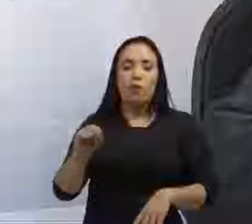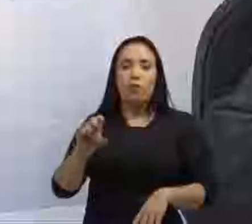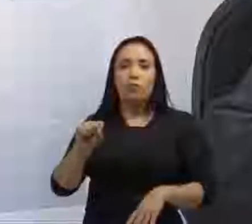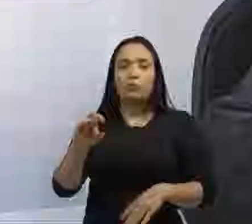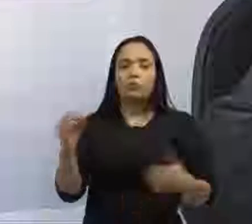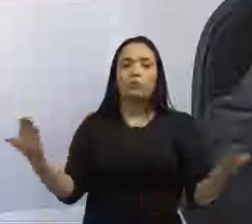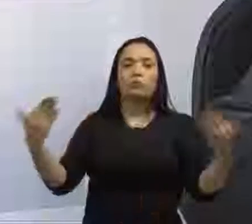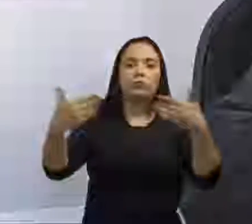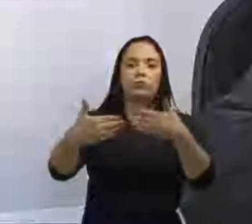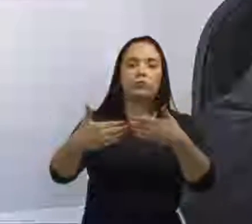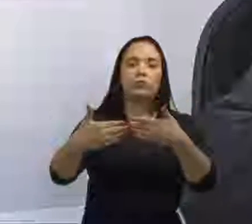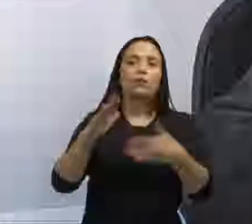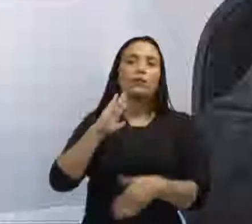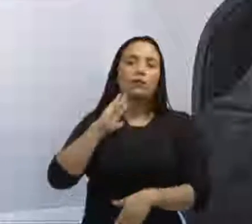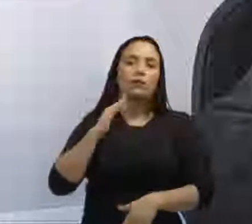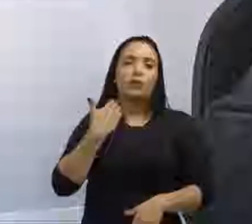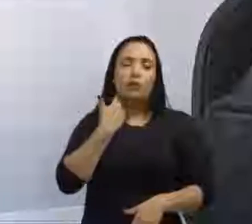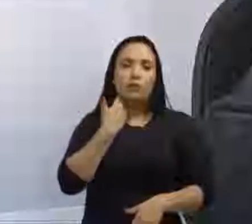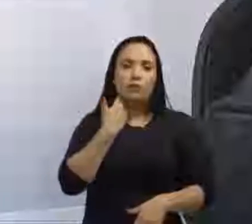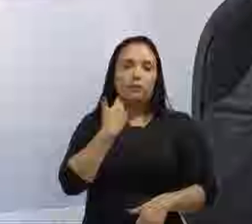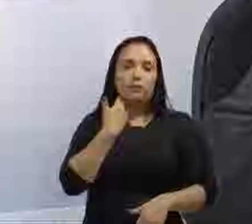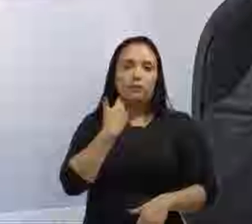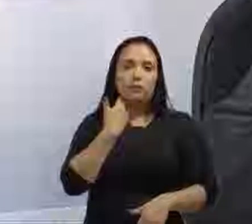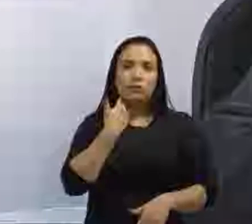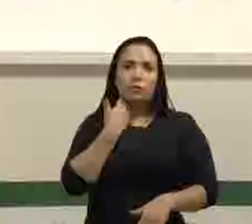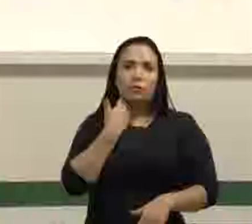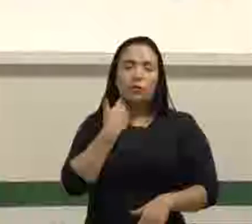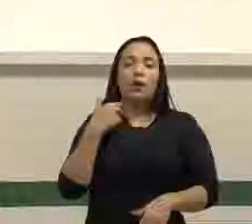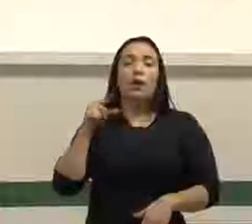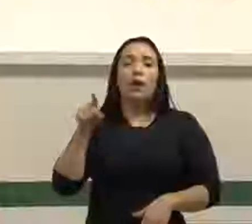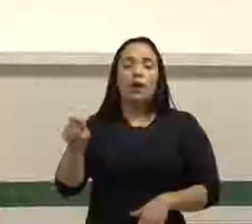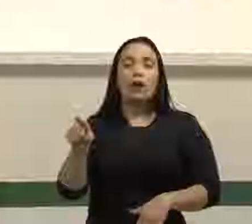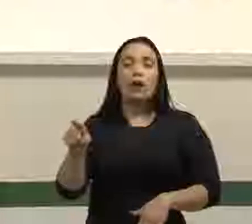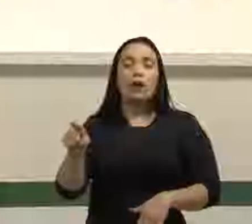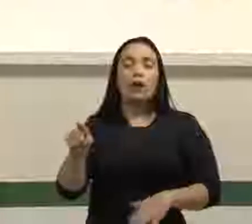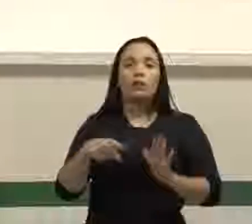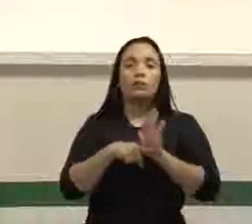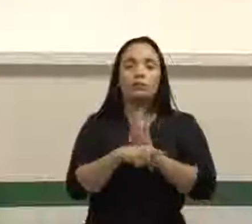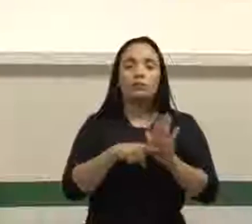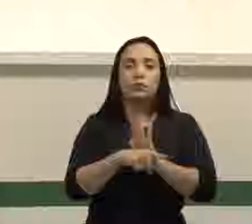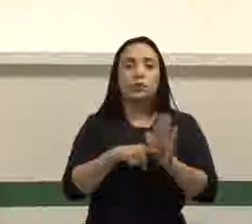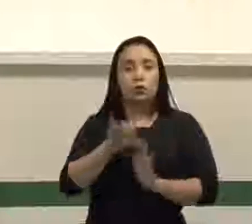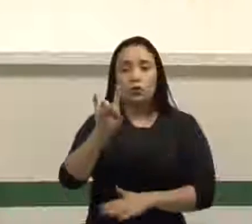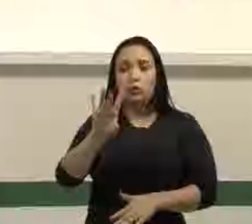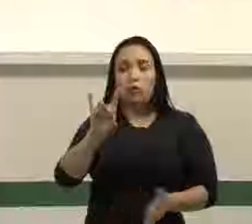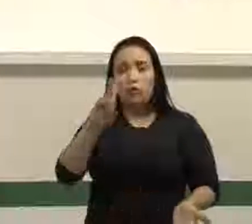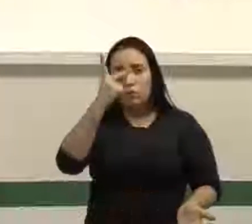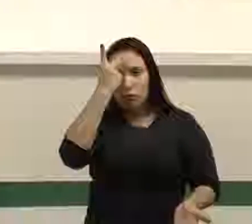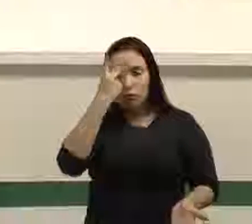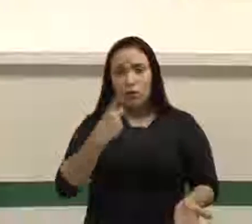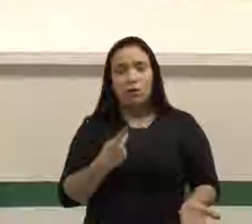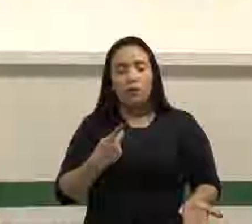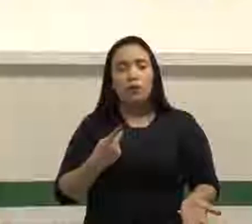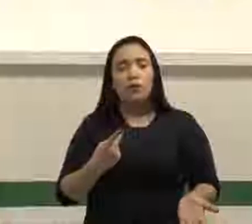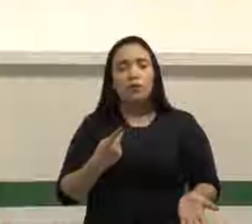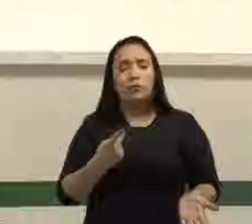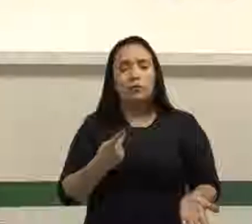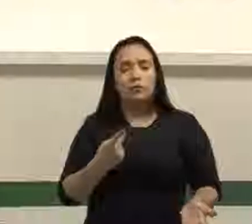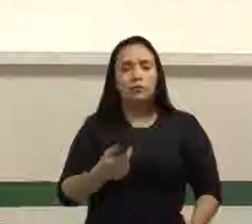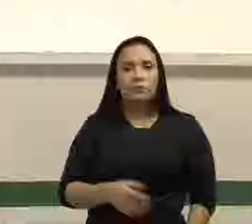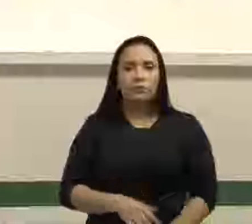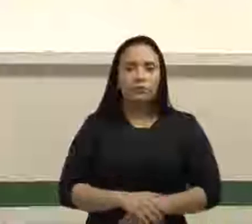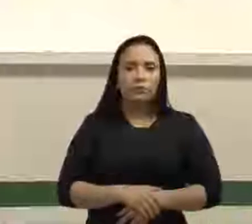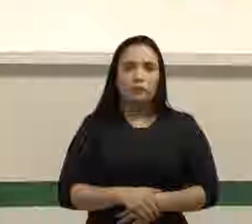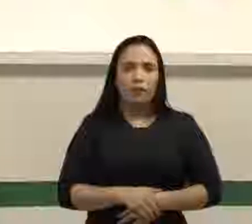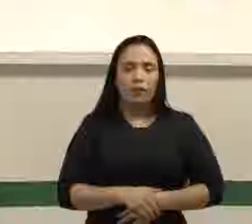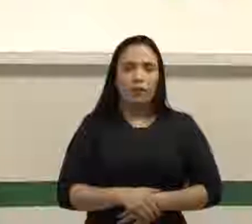delegado. O pedido veio do delegado e ele quebrou o sigilo do presidente sozinho. Delegado. E o pior de tudo...